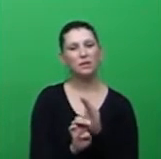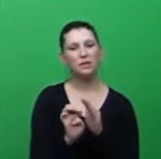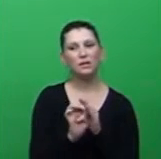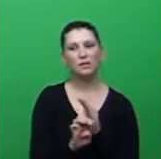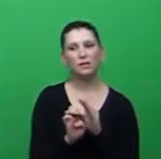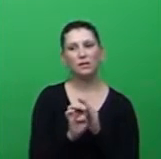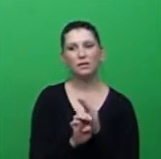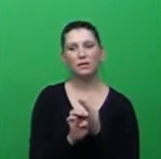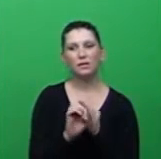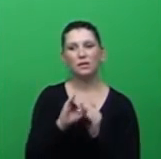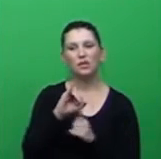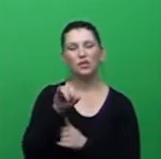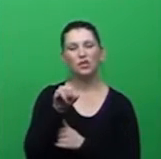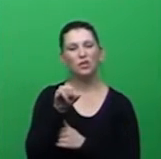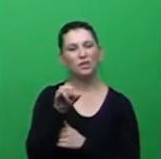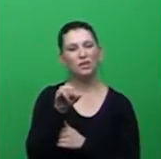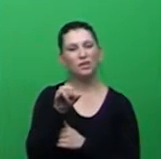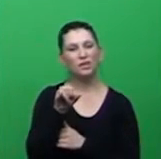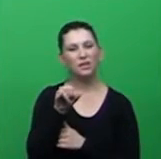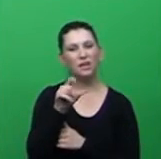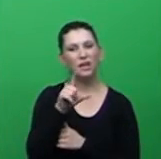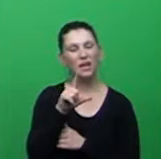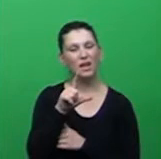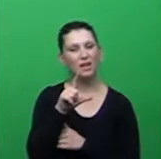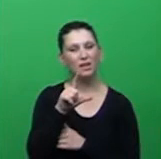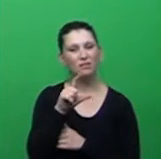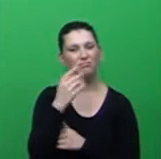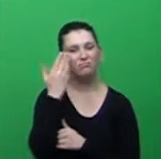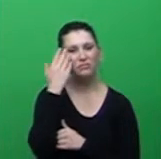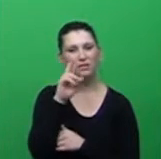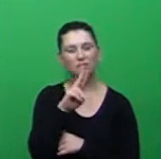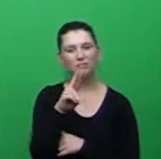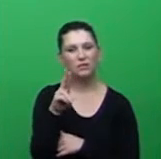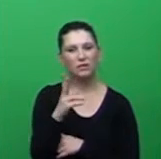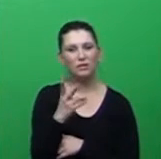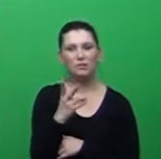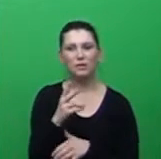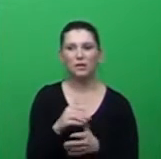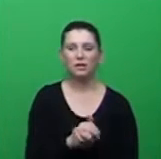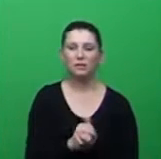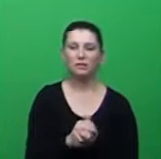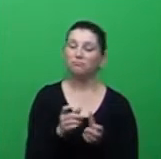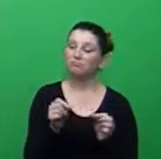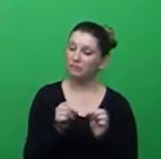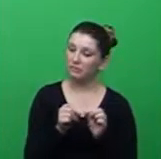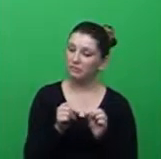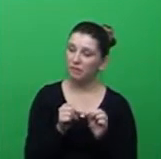a JL, J Campos, não sei que está fazendo a atual coleta de lixo,